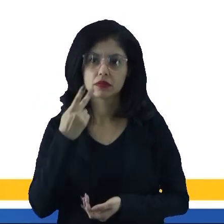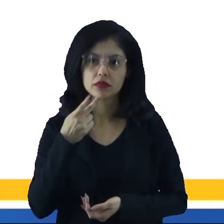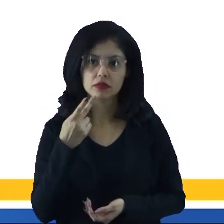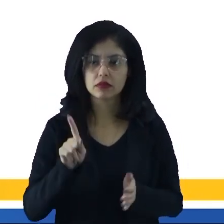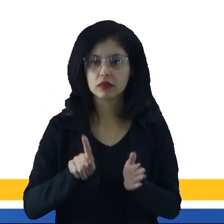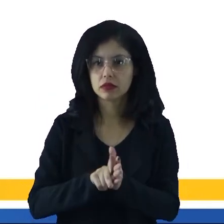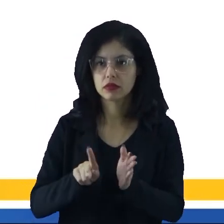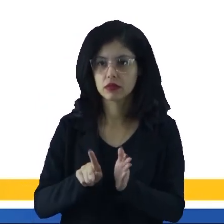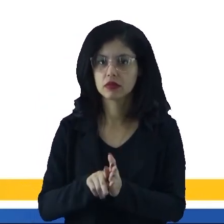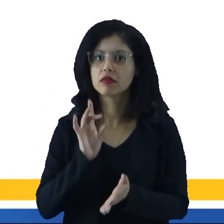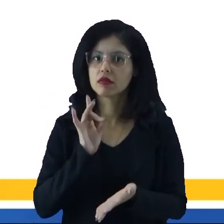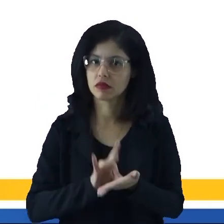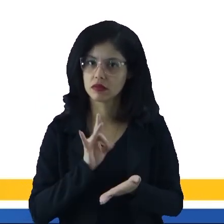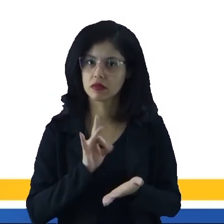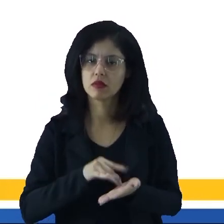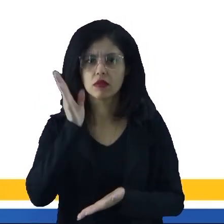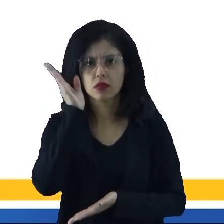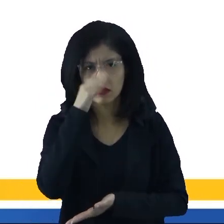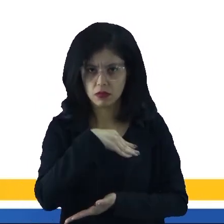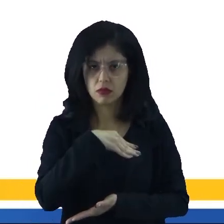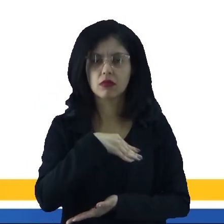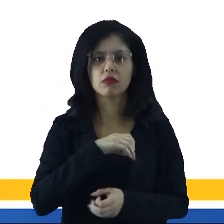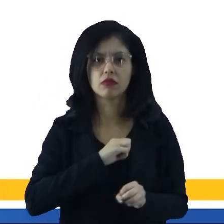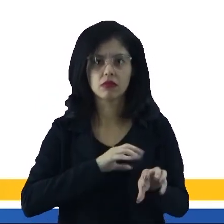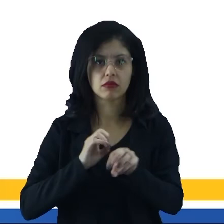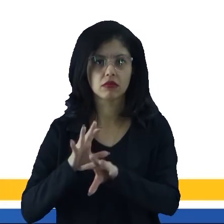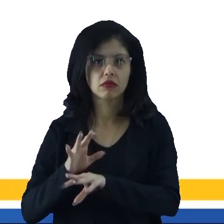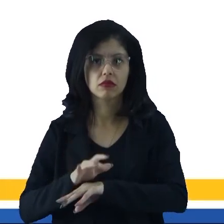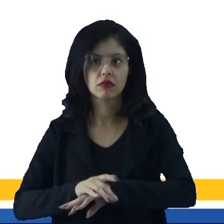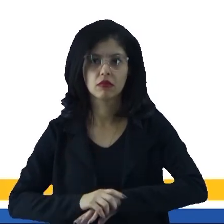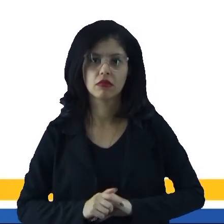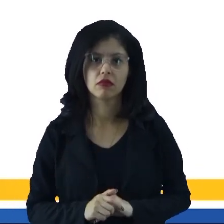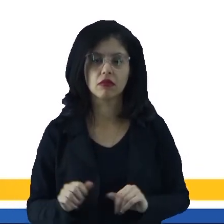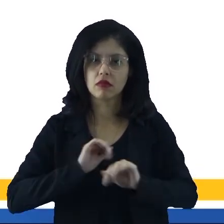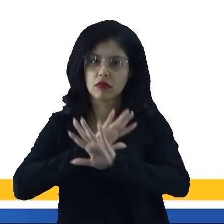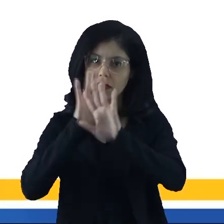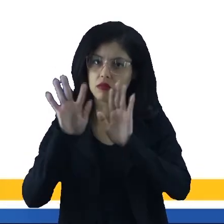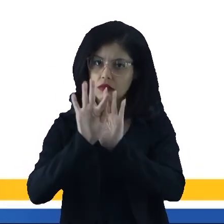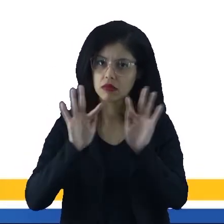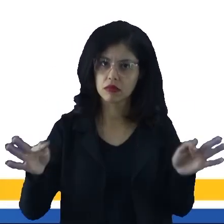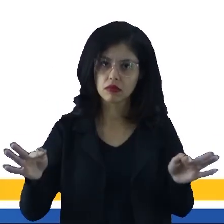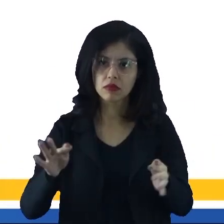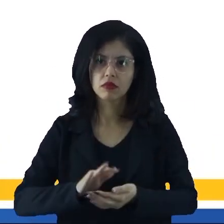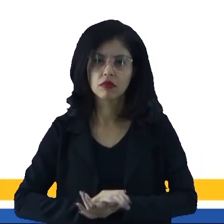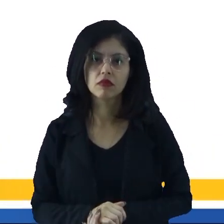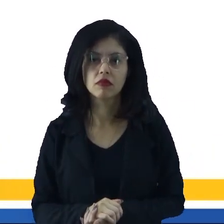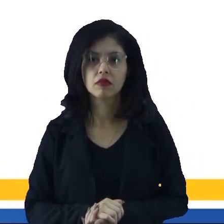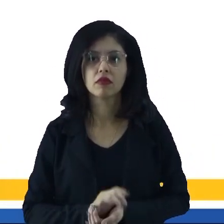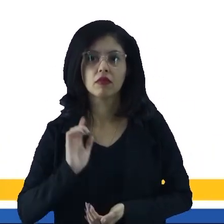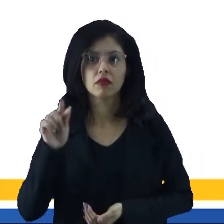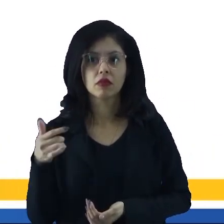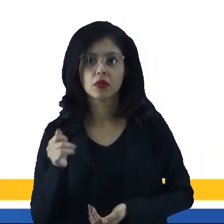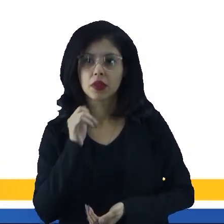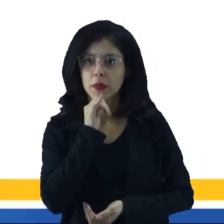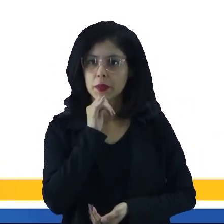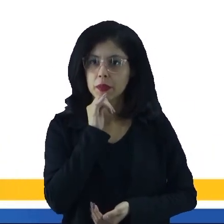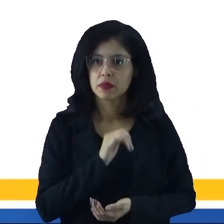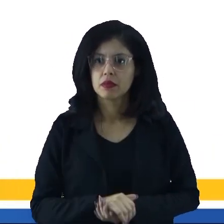ato que ele realmente foi mal educado, né? Mas não deixa bem claro na frase, tá? Olha outro exemplo